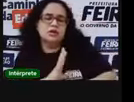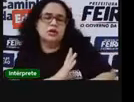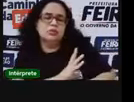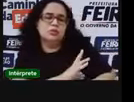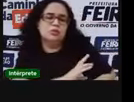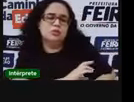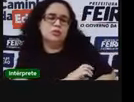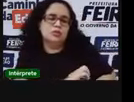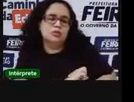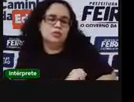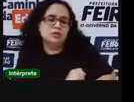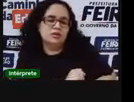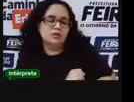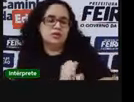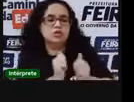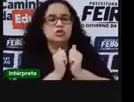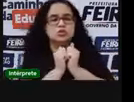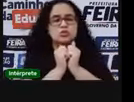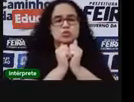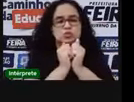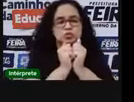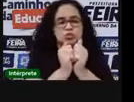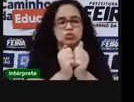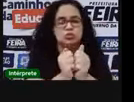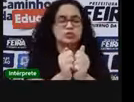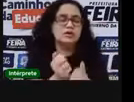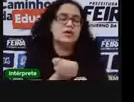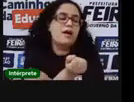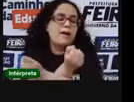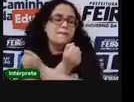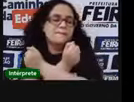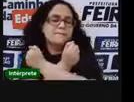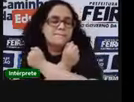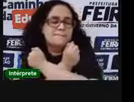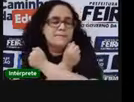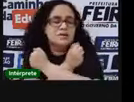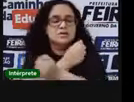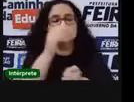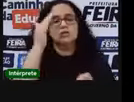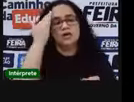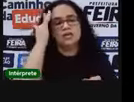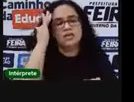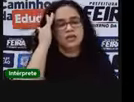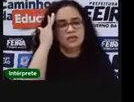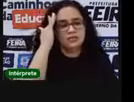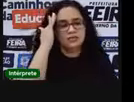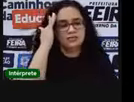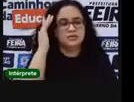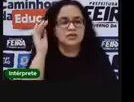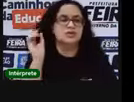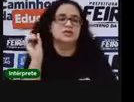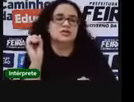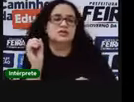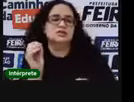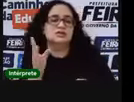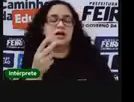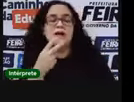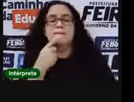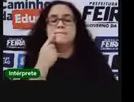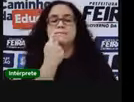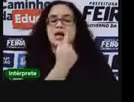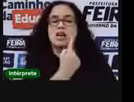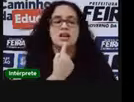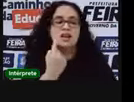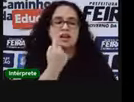é acolhimento. Abraço é compreensão. Não é a compreensão saída da boca,